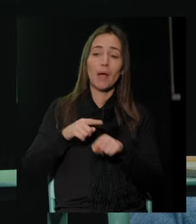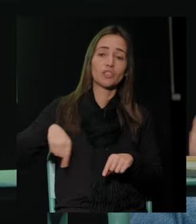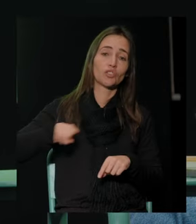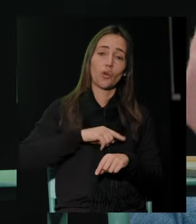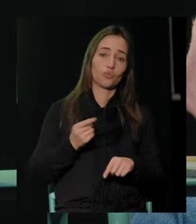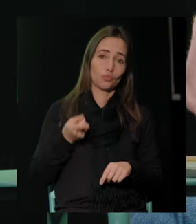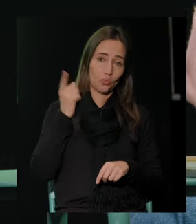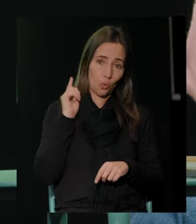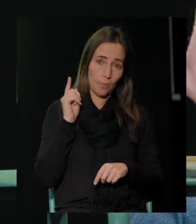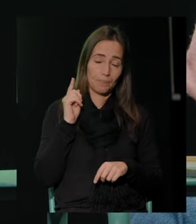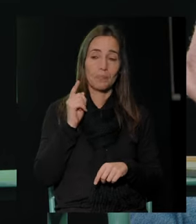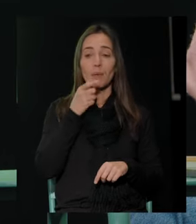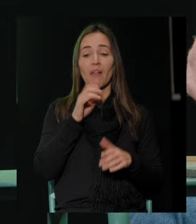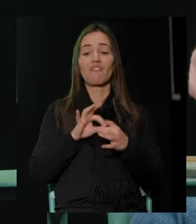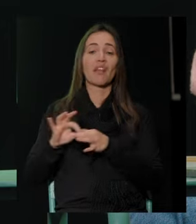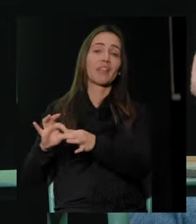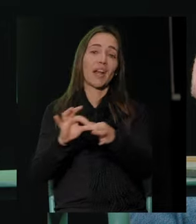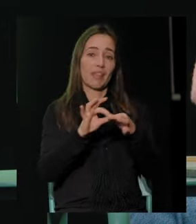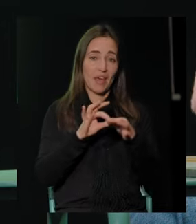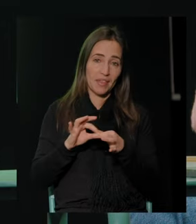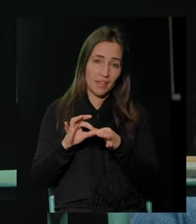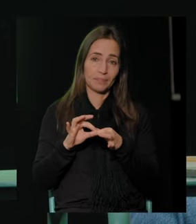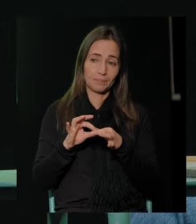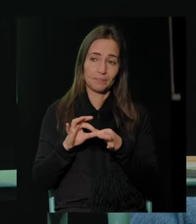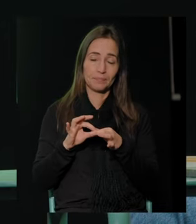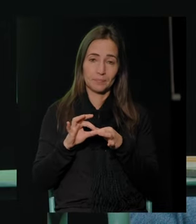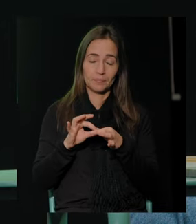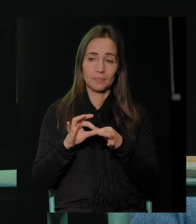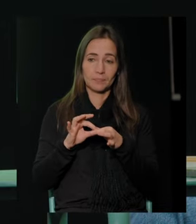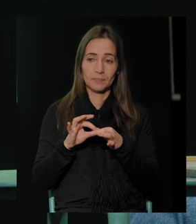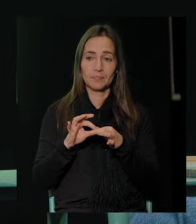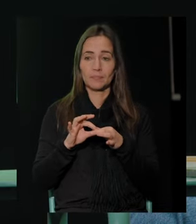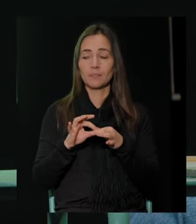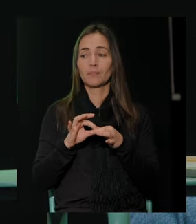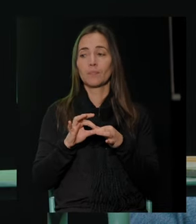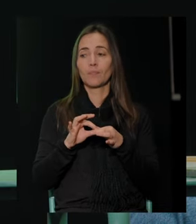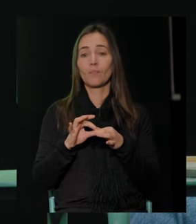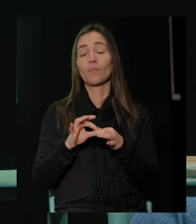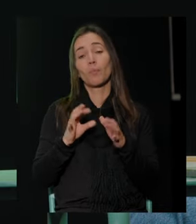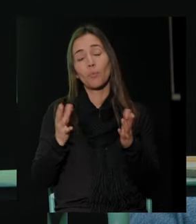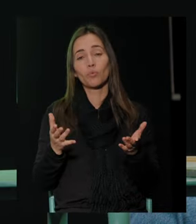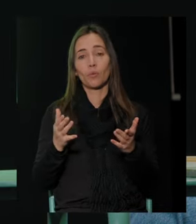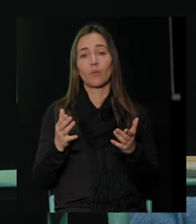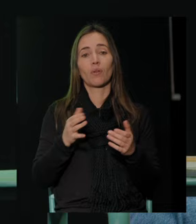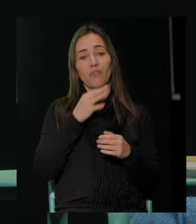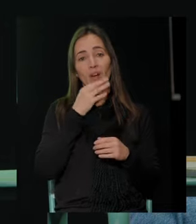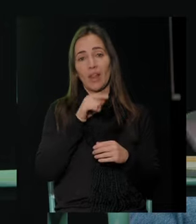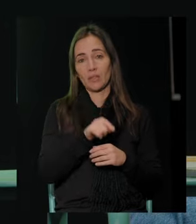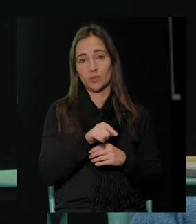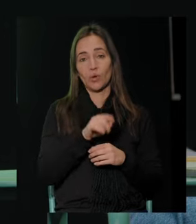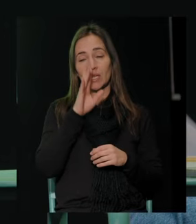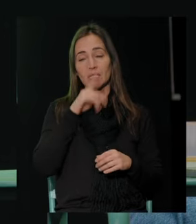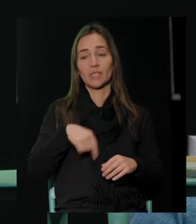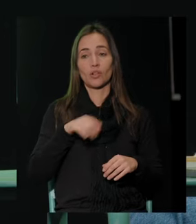também é um bocado sensível. Fraternidade e sororidade, digamos assim, para abranger todos. Pronto, e terminando dizendo isso, se